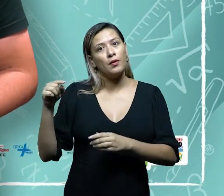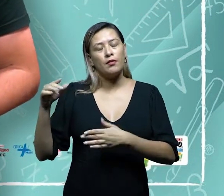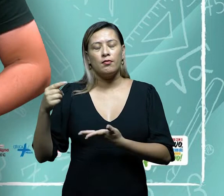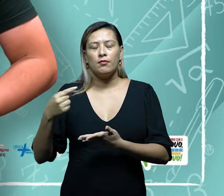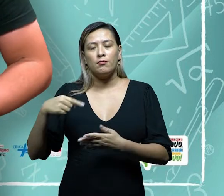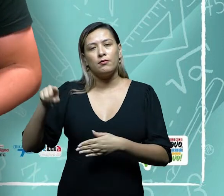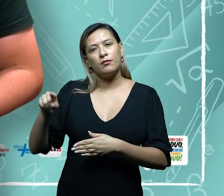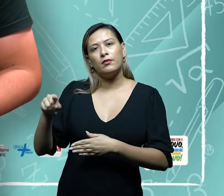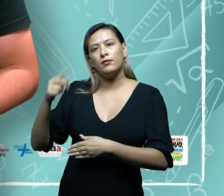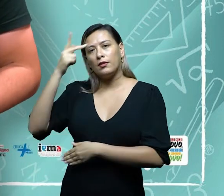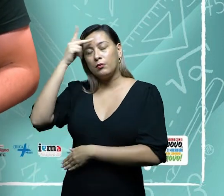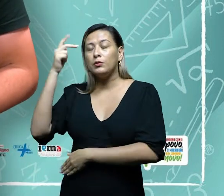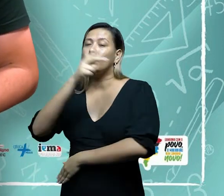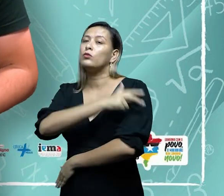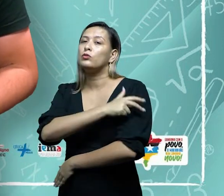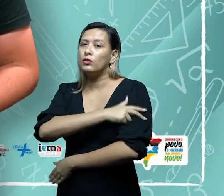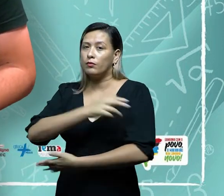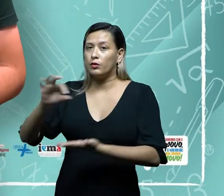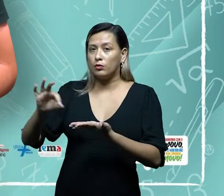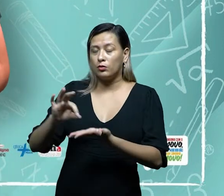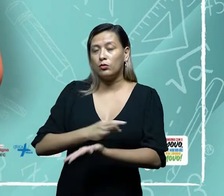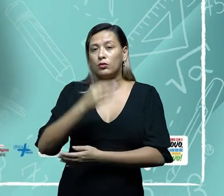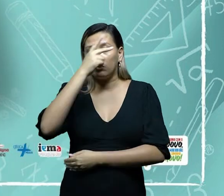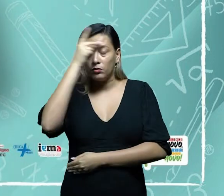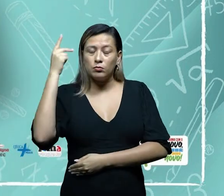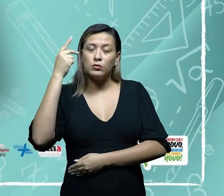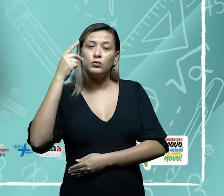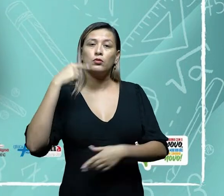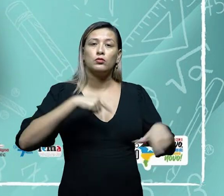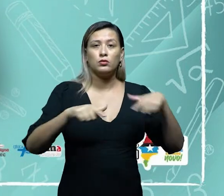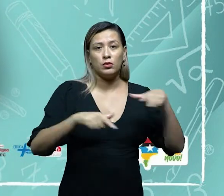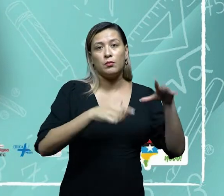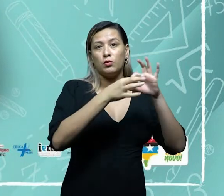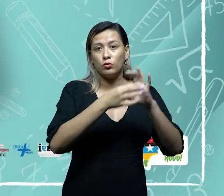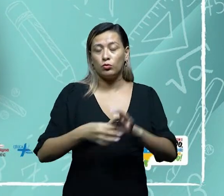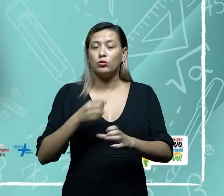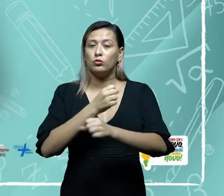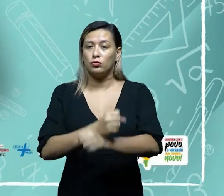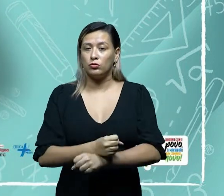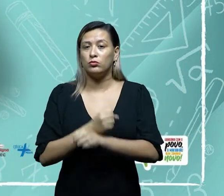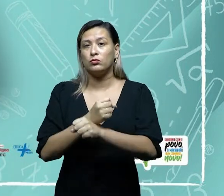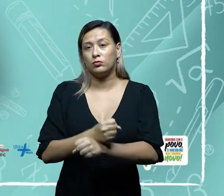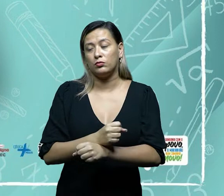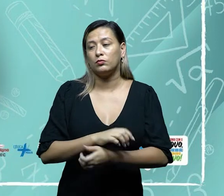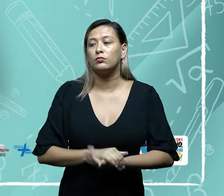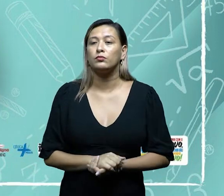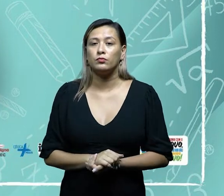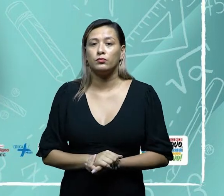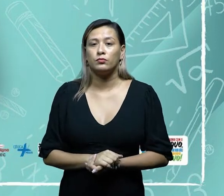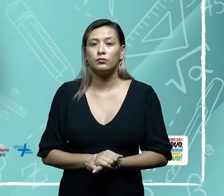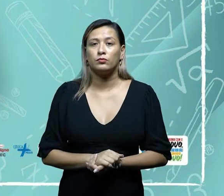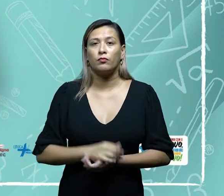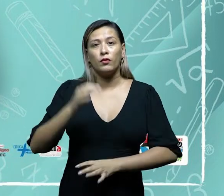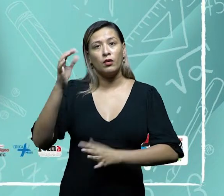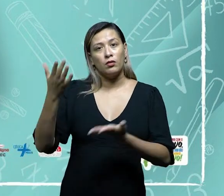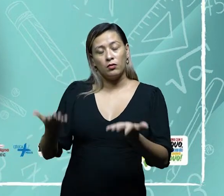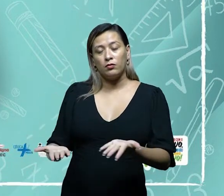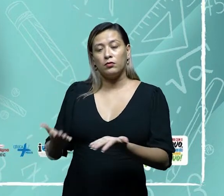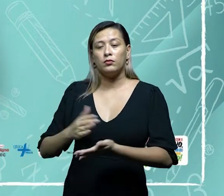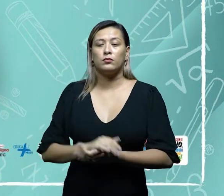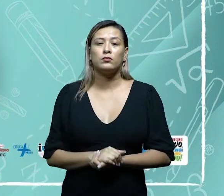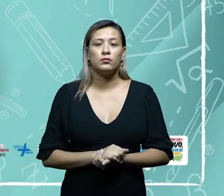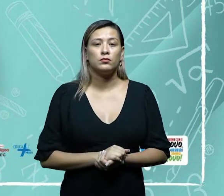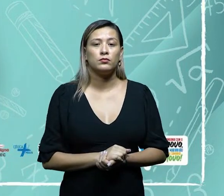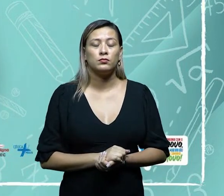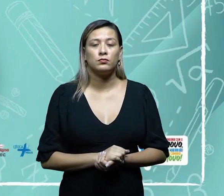o trabalhador, né, com aquelas condições, e sanar, de fato, aquela lesão do trabalhador. E ele